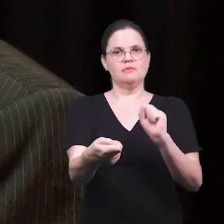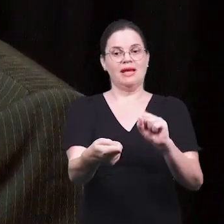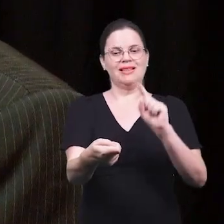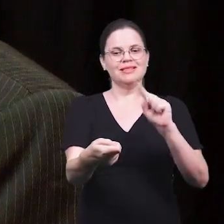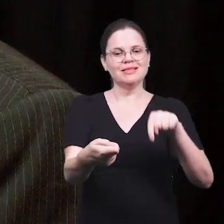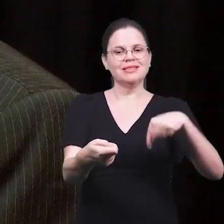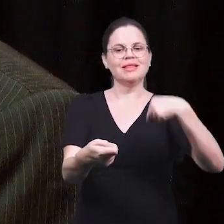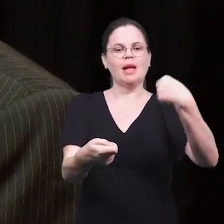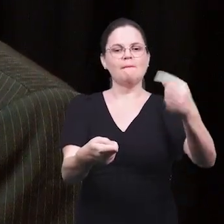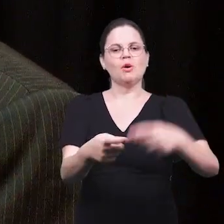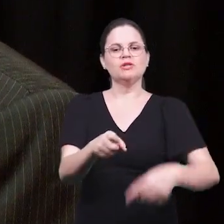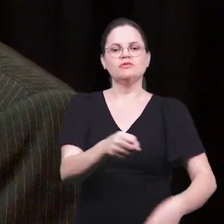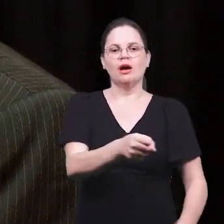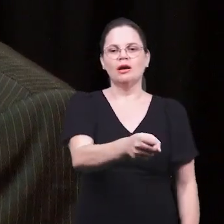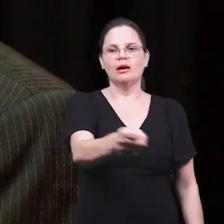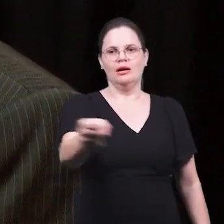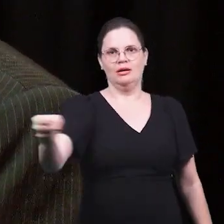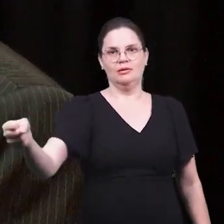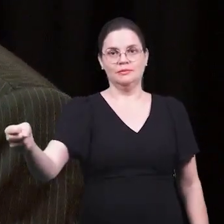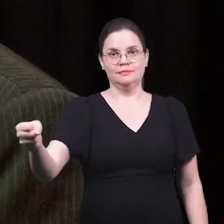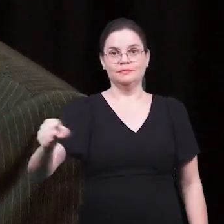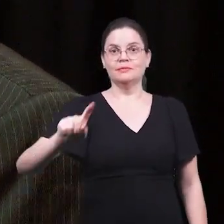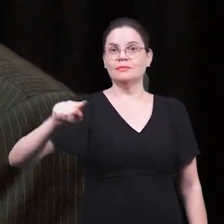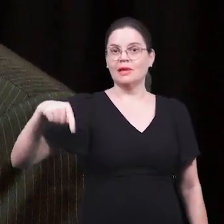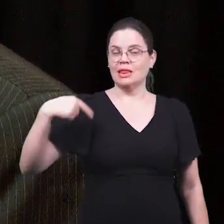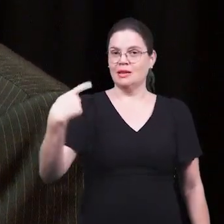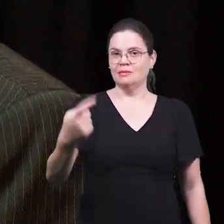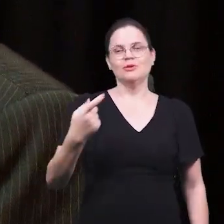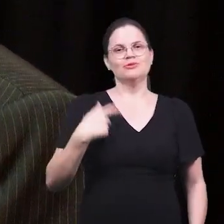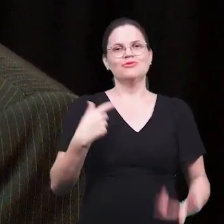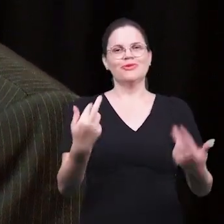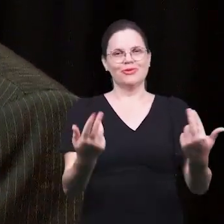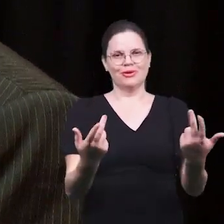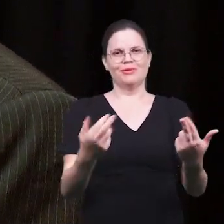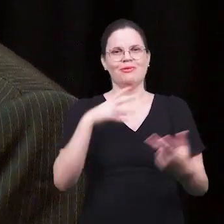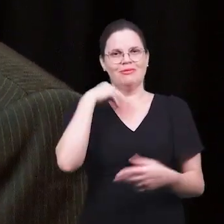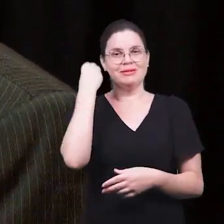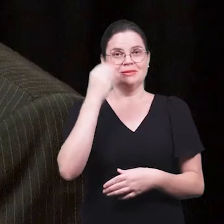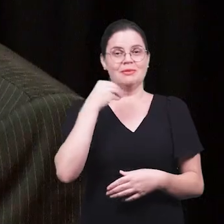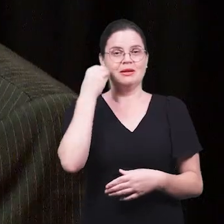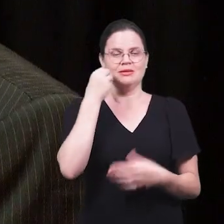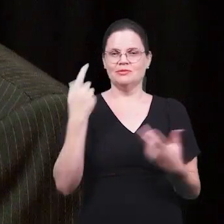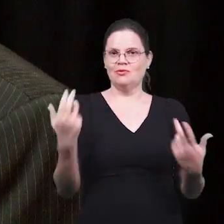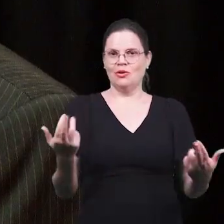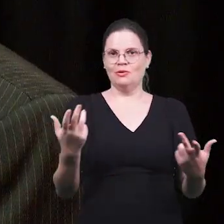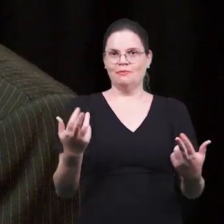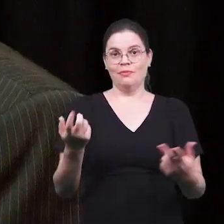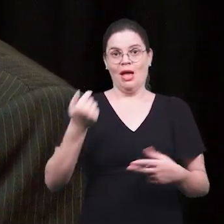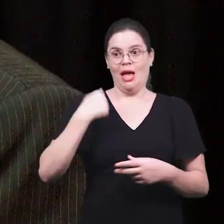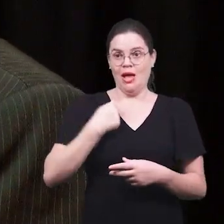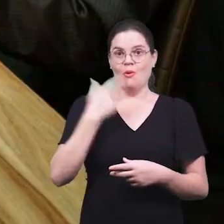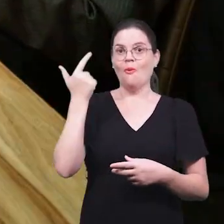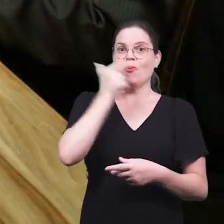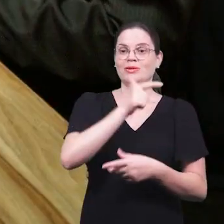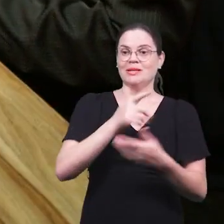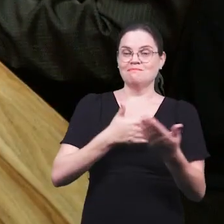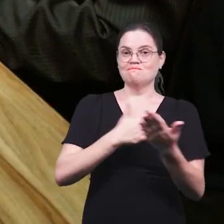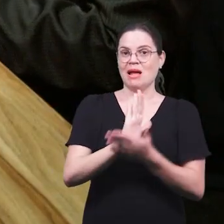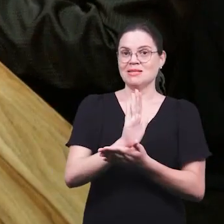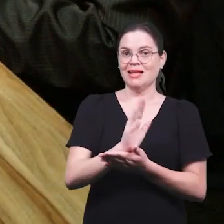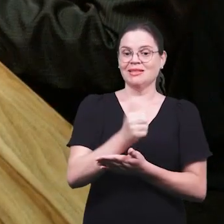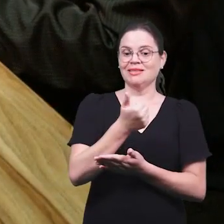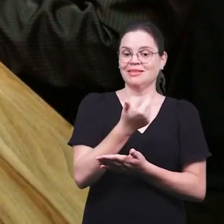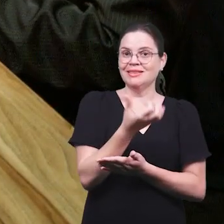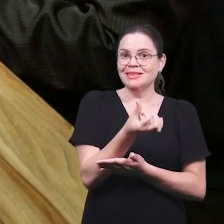muito grande, mas ela não se abria naquele primeiro momento ali. Havia um tempo para que aquela porta se abrisse. Foi exatamente